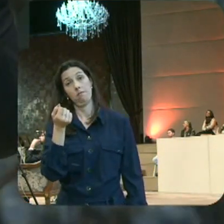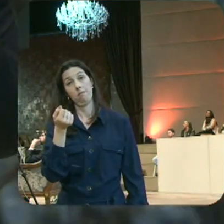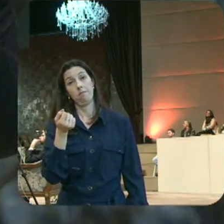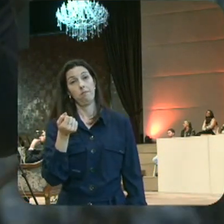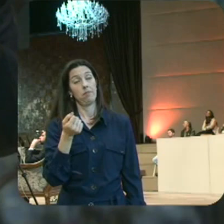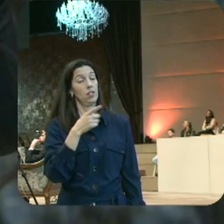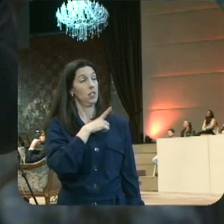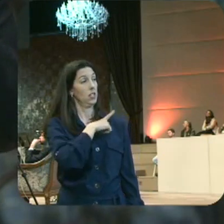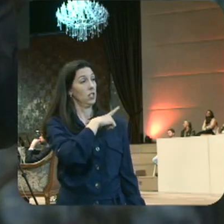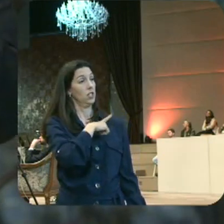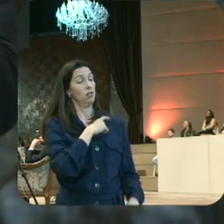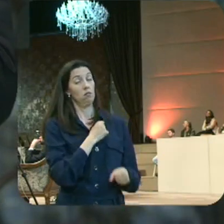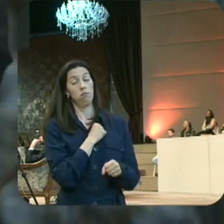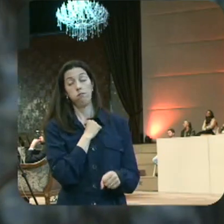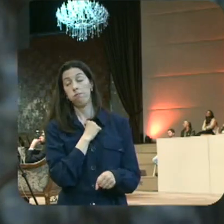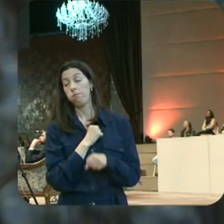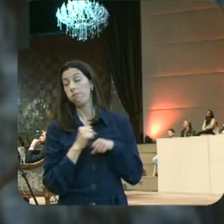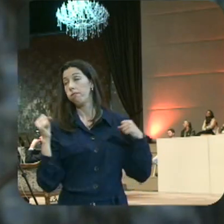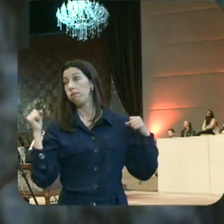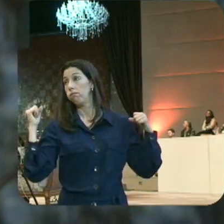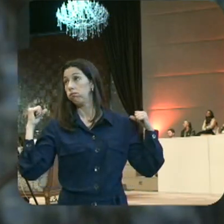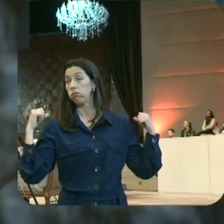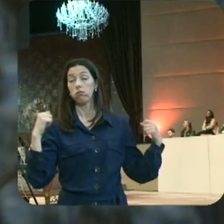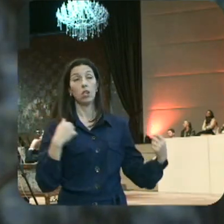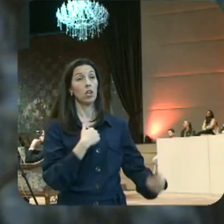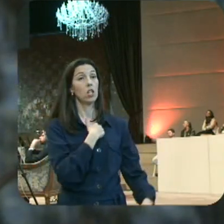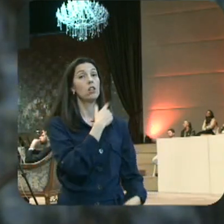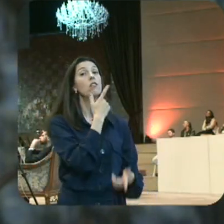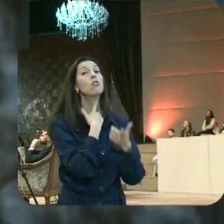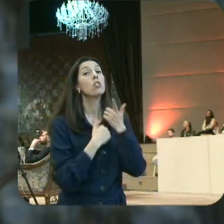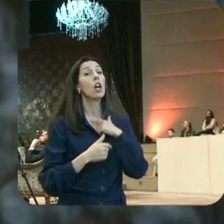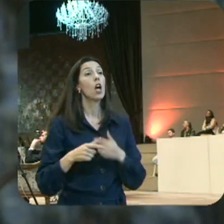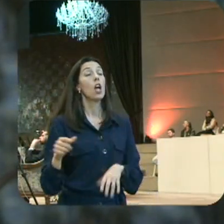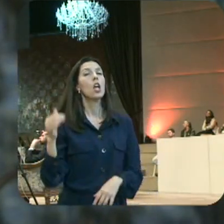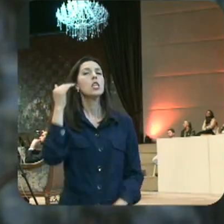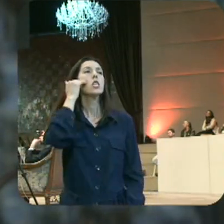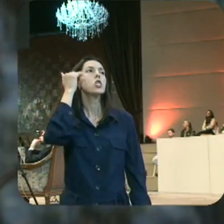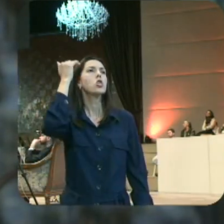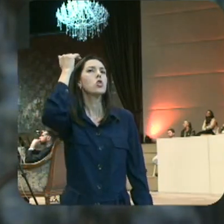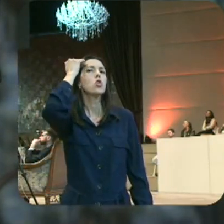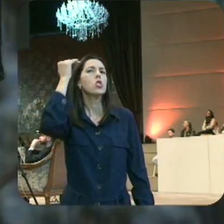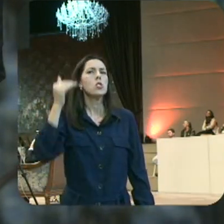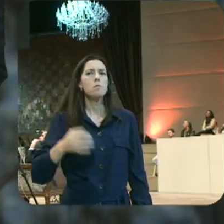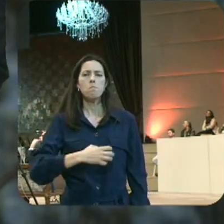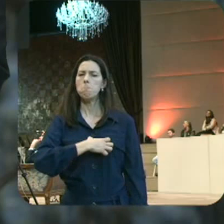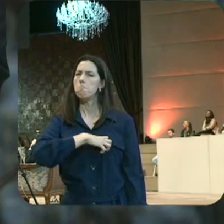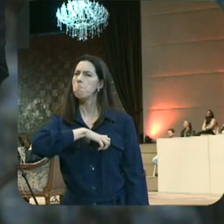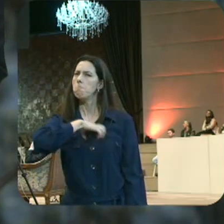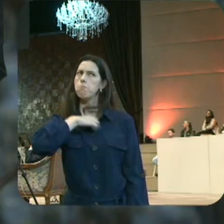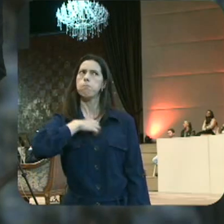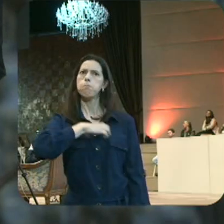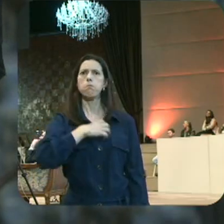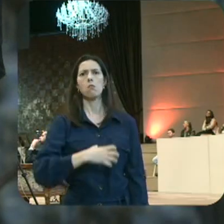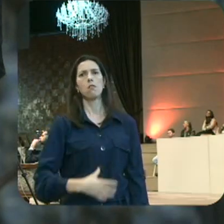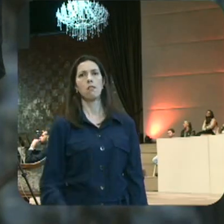ira. E aí você não sabe porque ele chega na adolescência tão bravo.